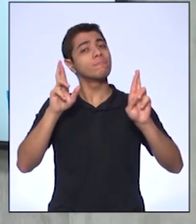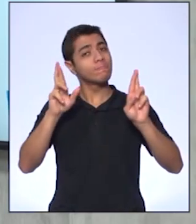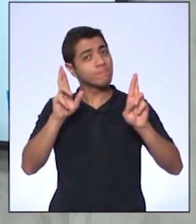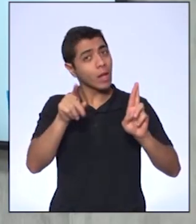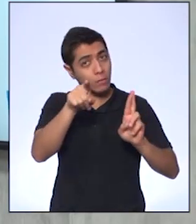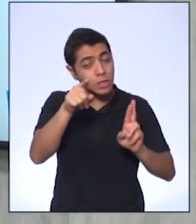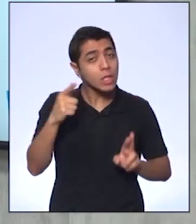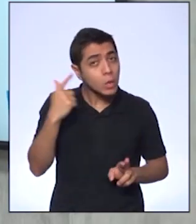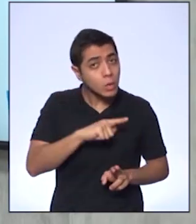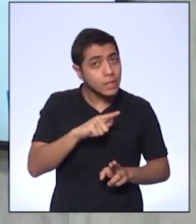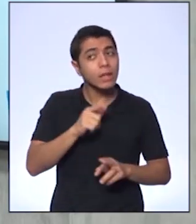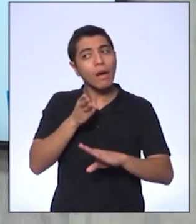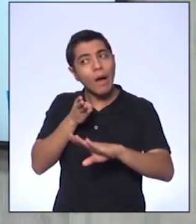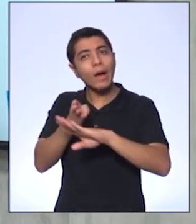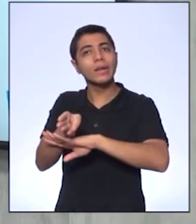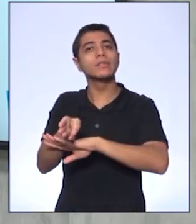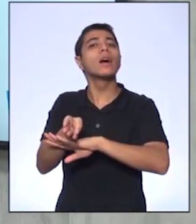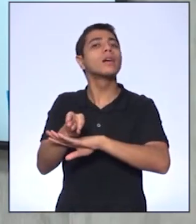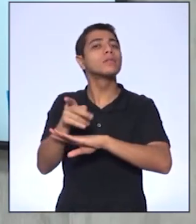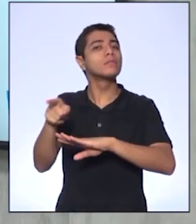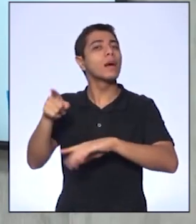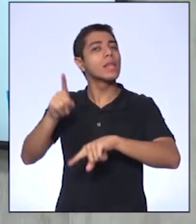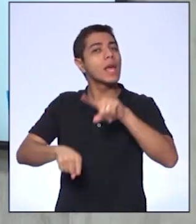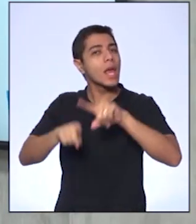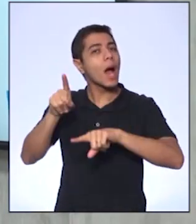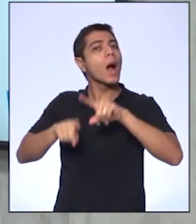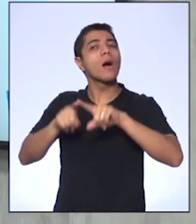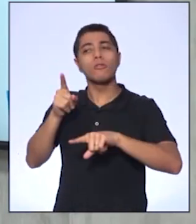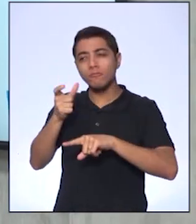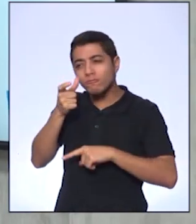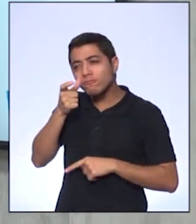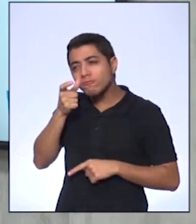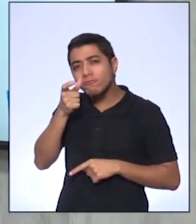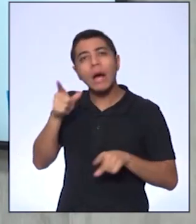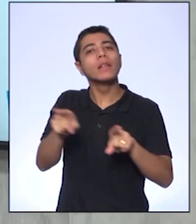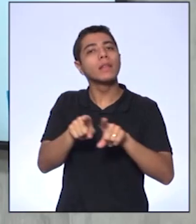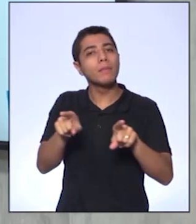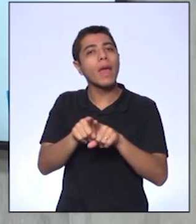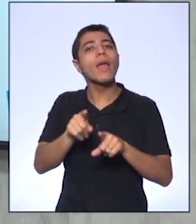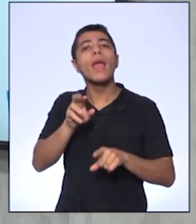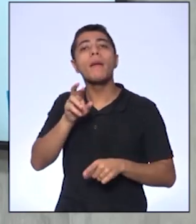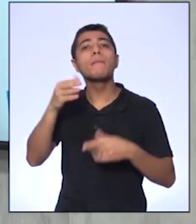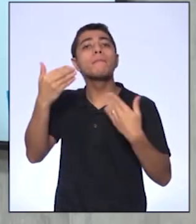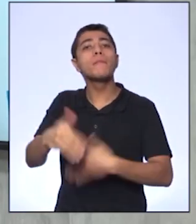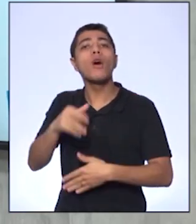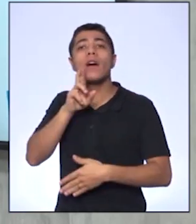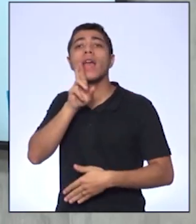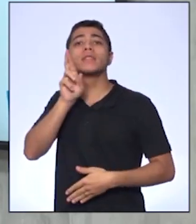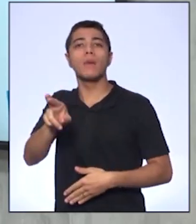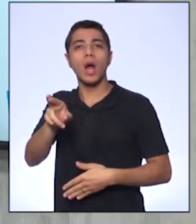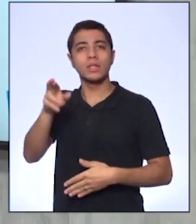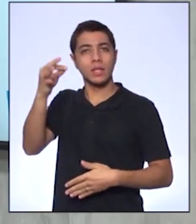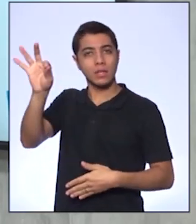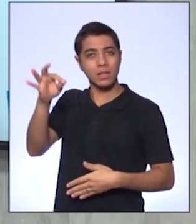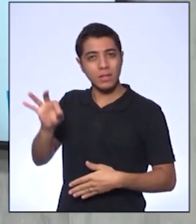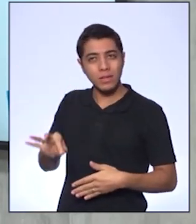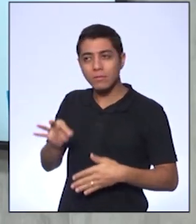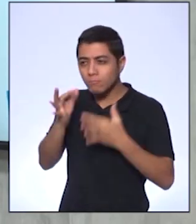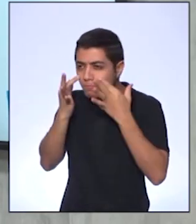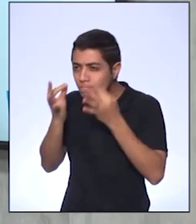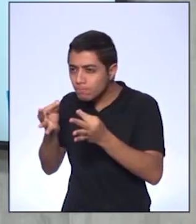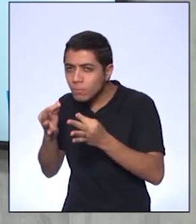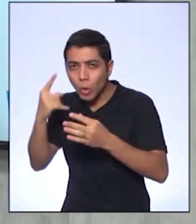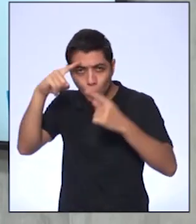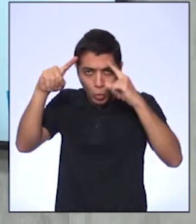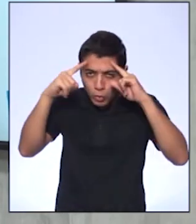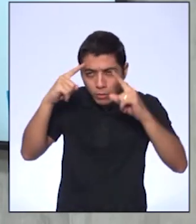sempre acesse o material e o gabarito comentado para que você possa tirar as suas dúvidas sempre que você quiser. Beleza?